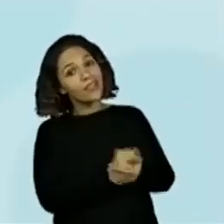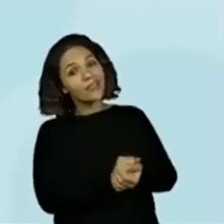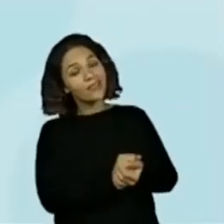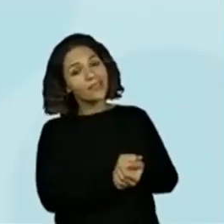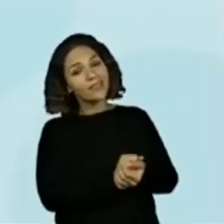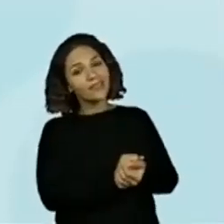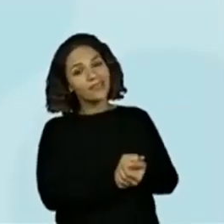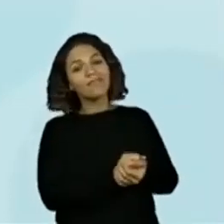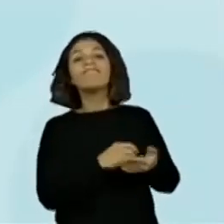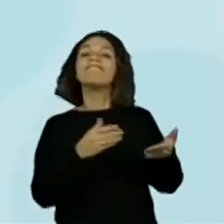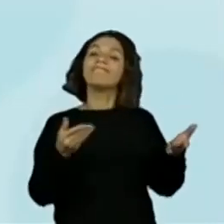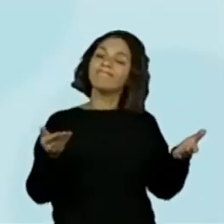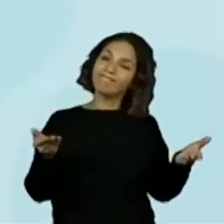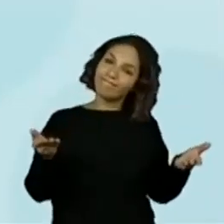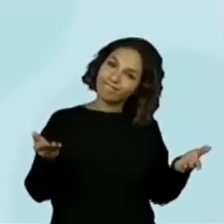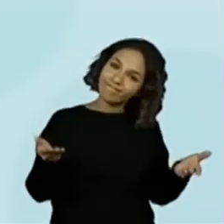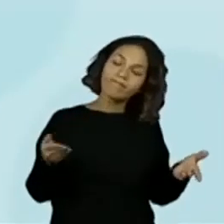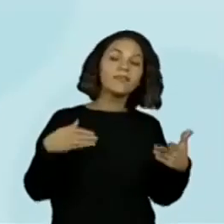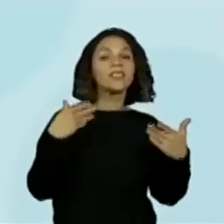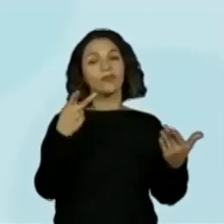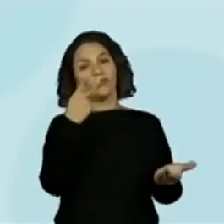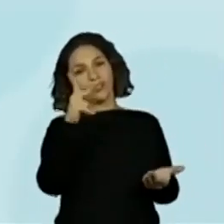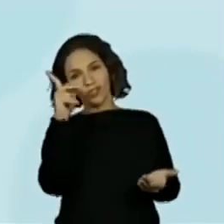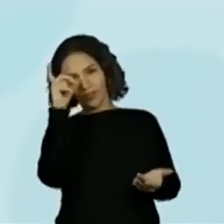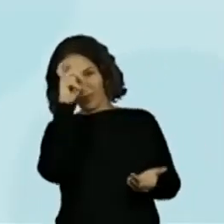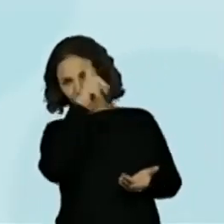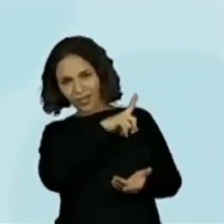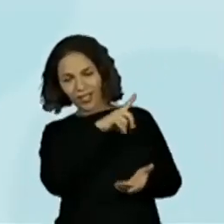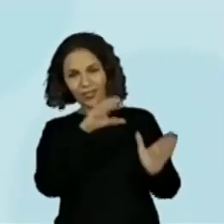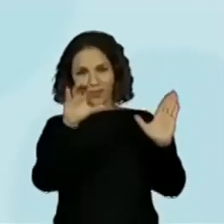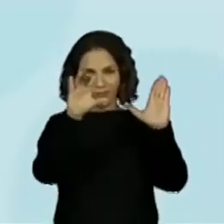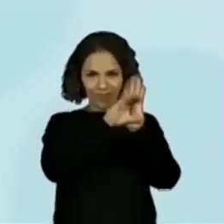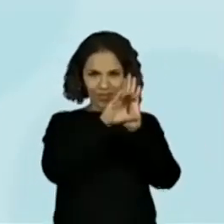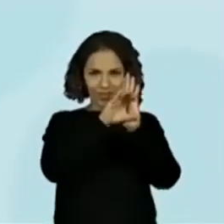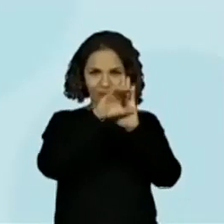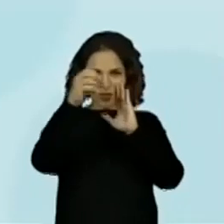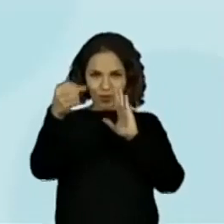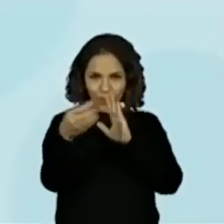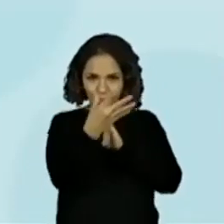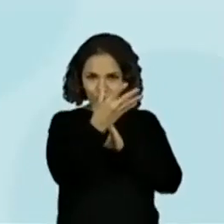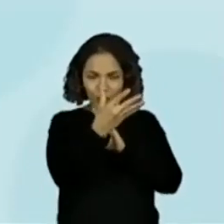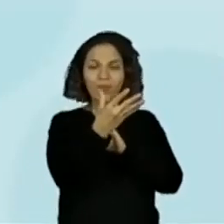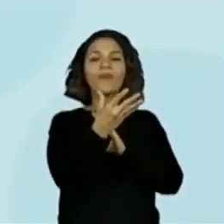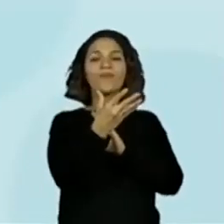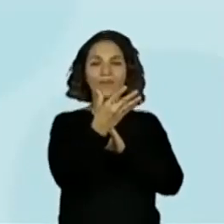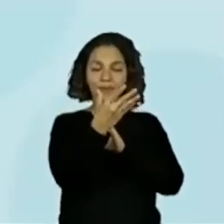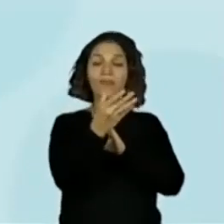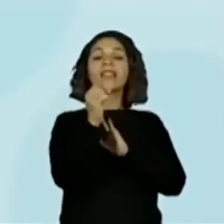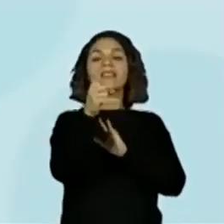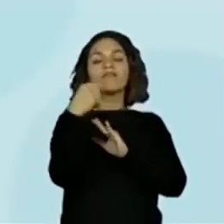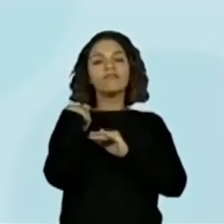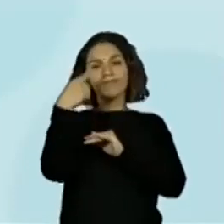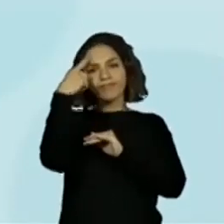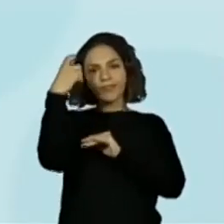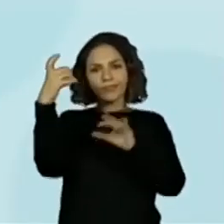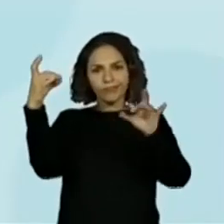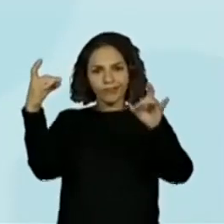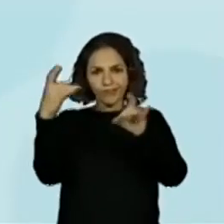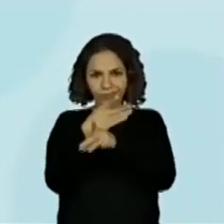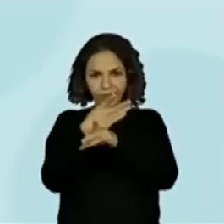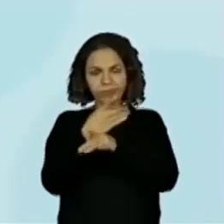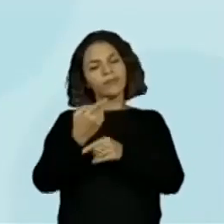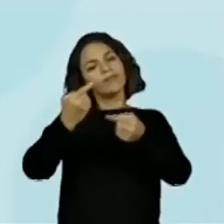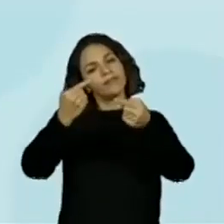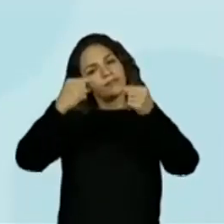sim, sua dificuldade é para abrir um novo parágrafo. Sempre que você terminar uma ideia, você pode abrir um